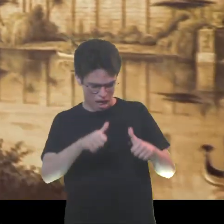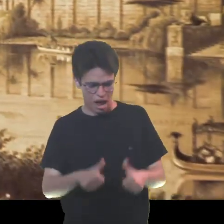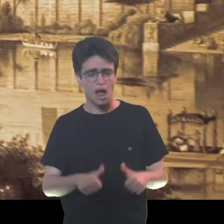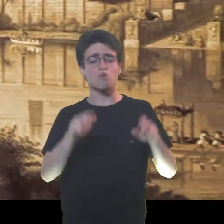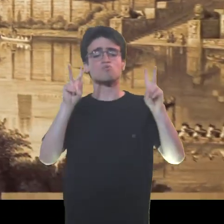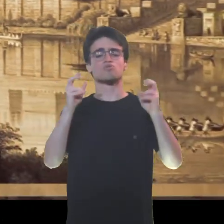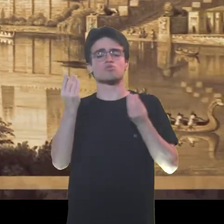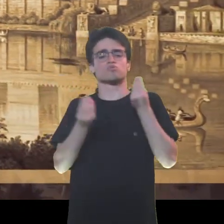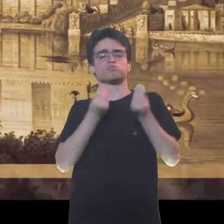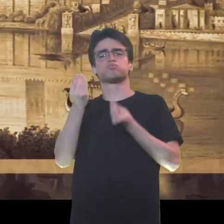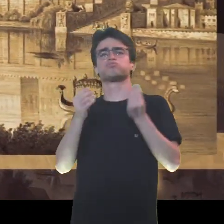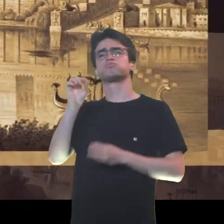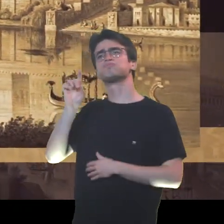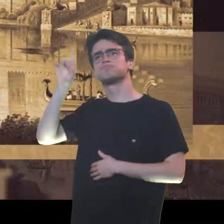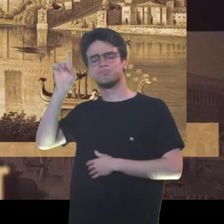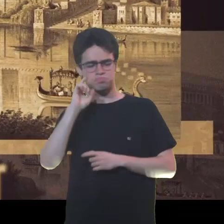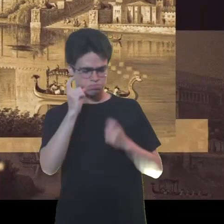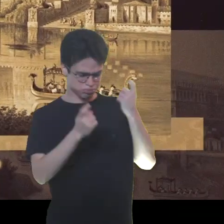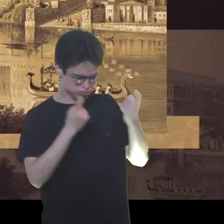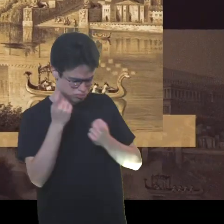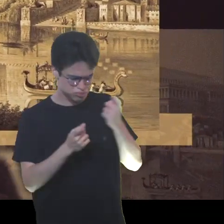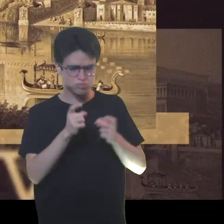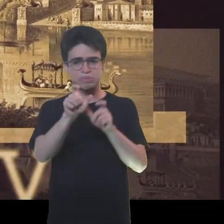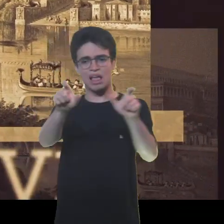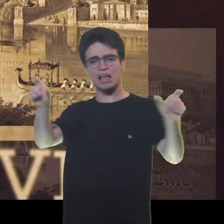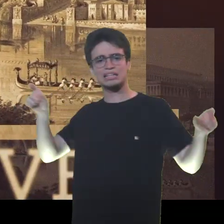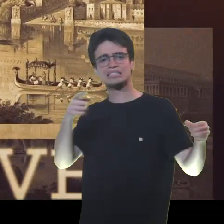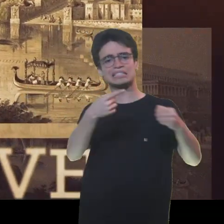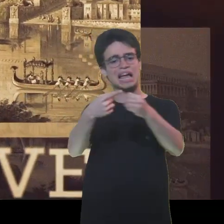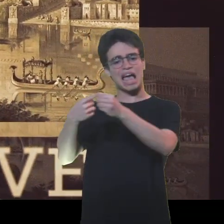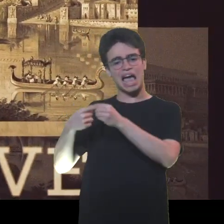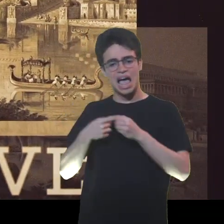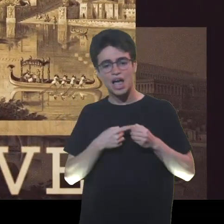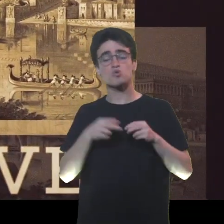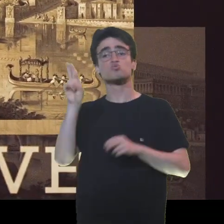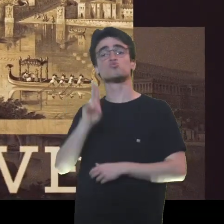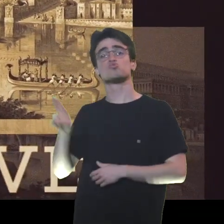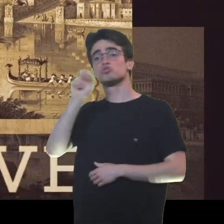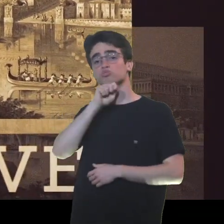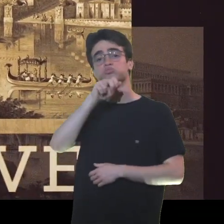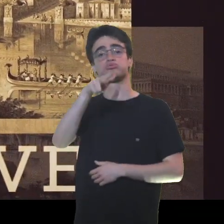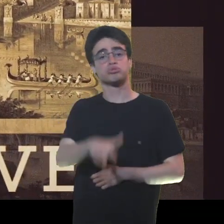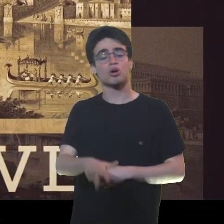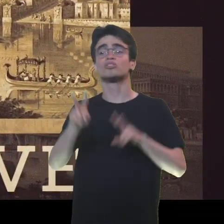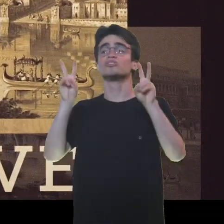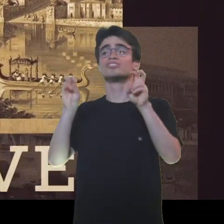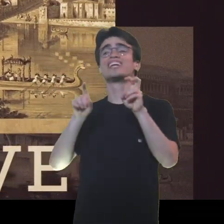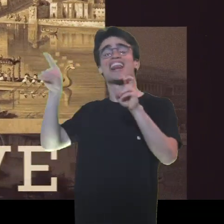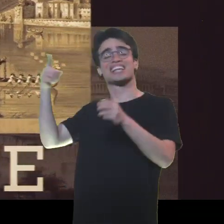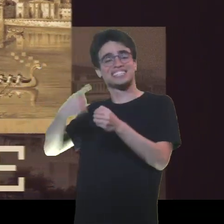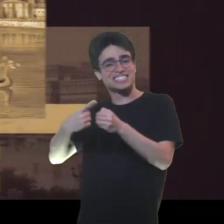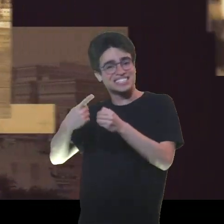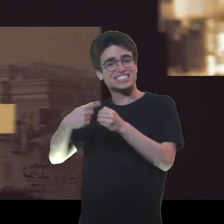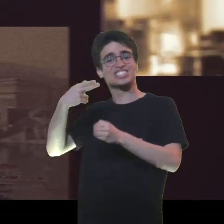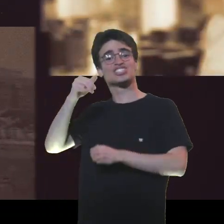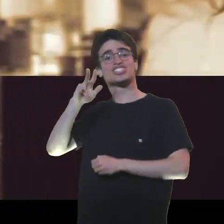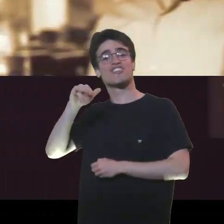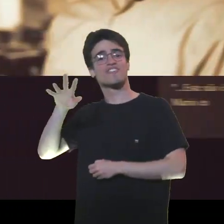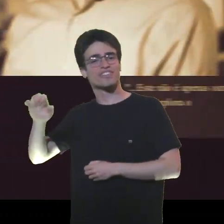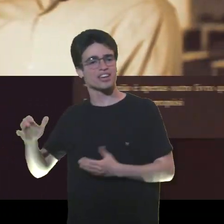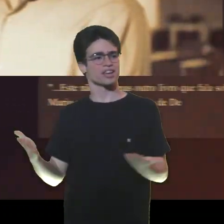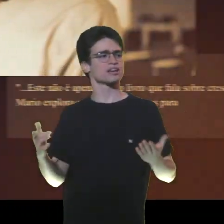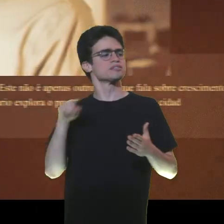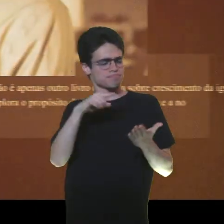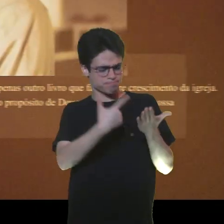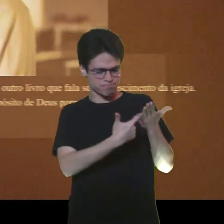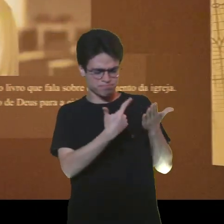sobre como Deus se preocupa com a vida espiritual das cidades, utilizando o relato de Jonas sobre a grande cidade de Nínive como base. Este livro é